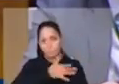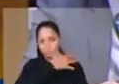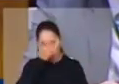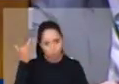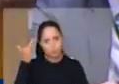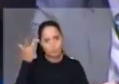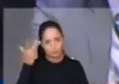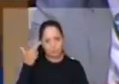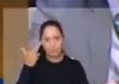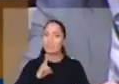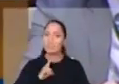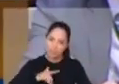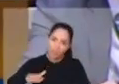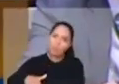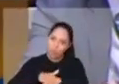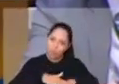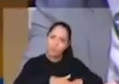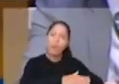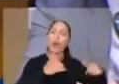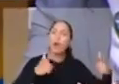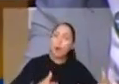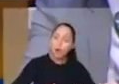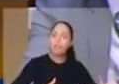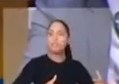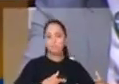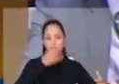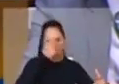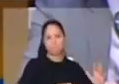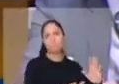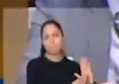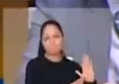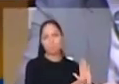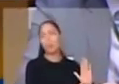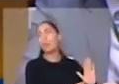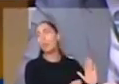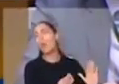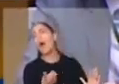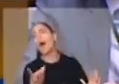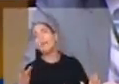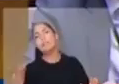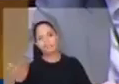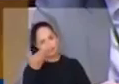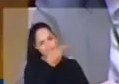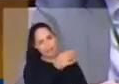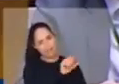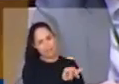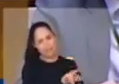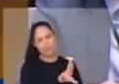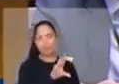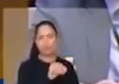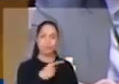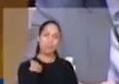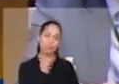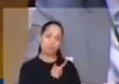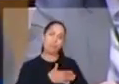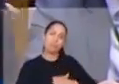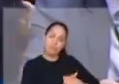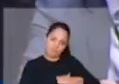de conversas na residência da Câmara. Quantas vezes, Silvia, nós estivemos juntos conversando no final de